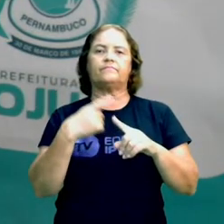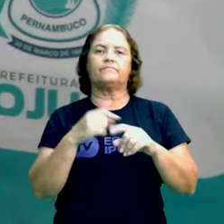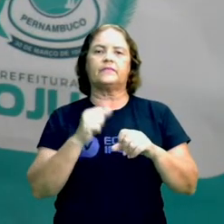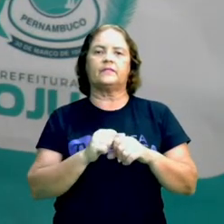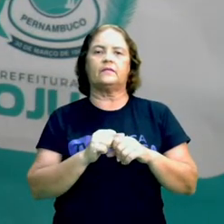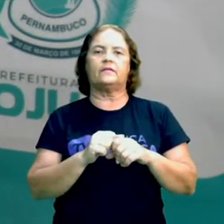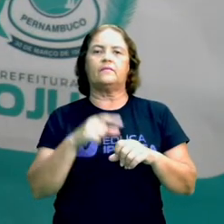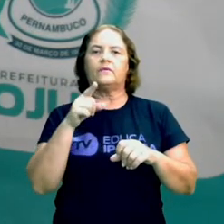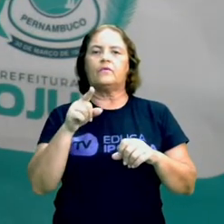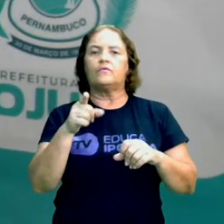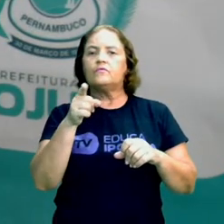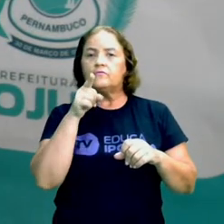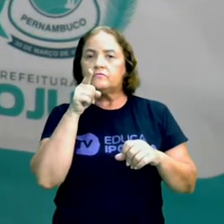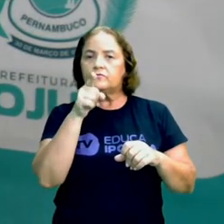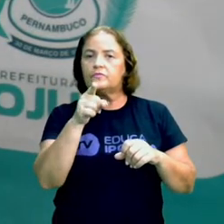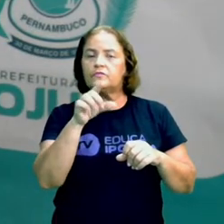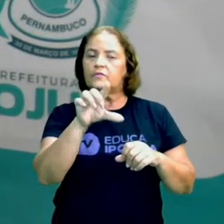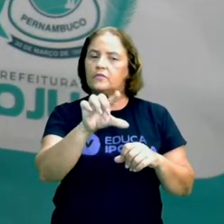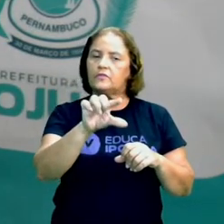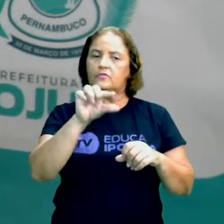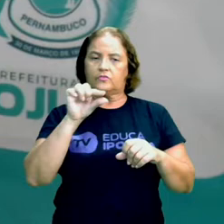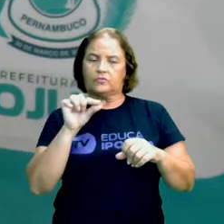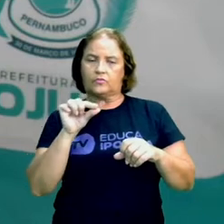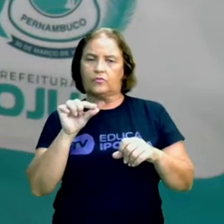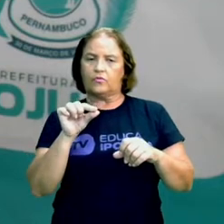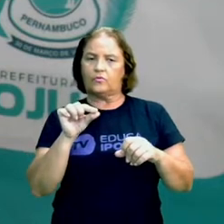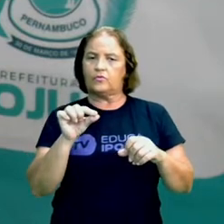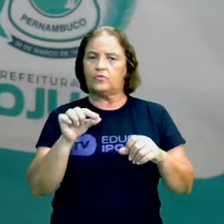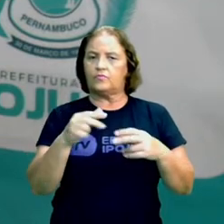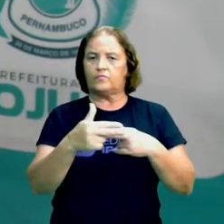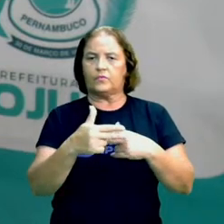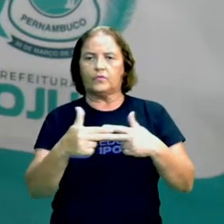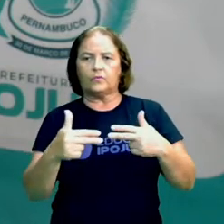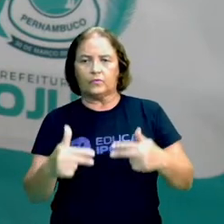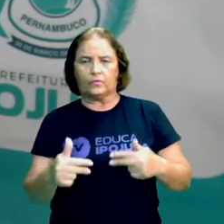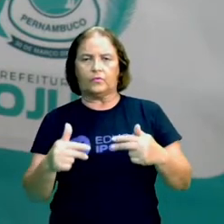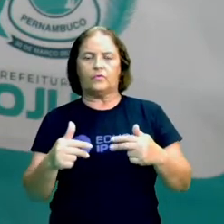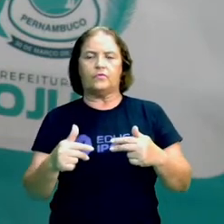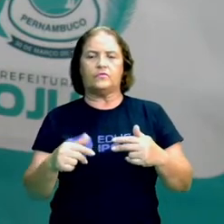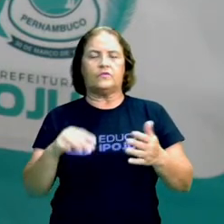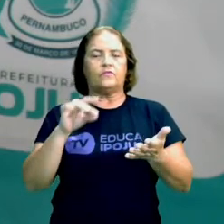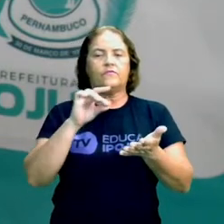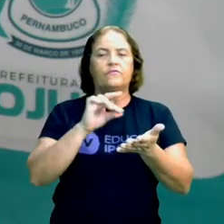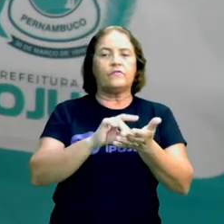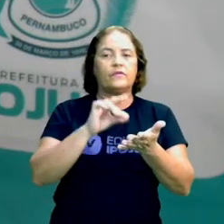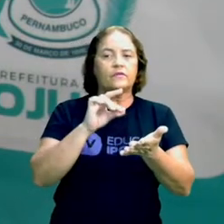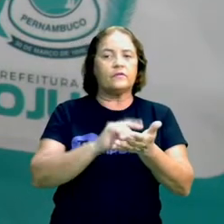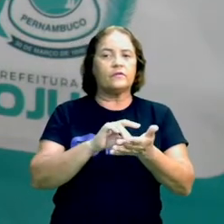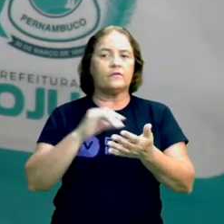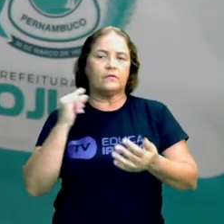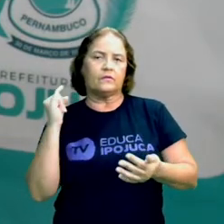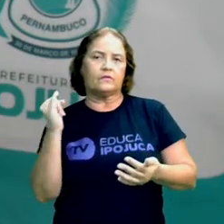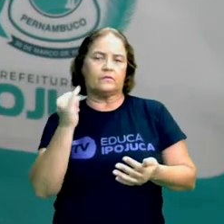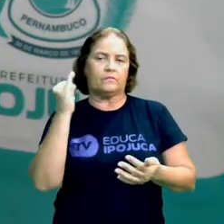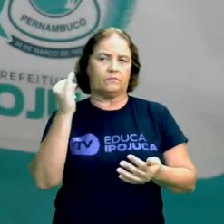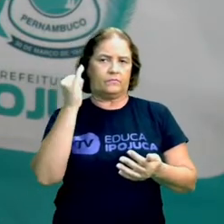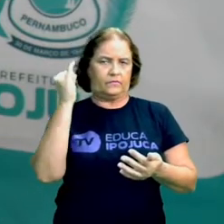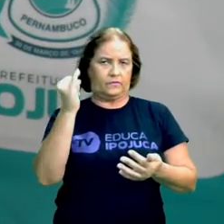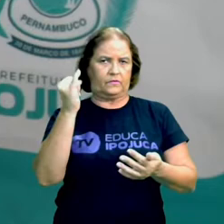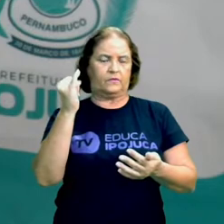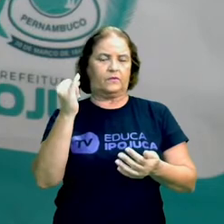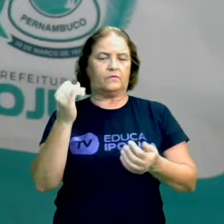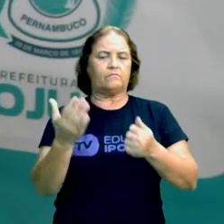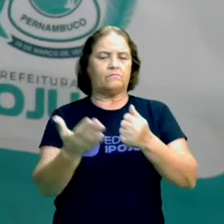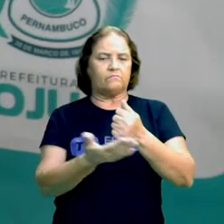quando você faz uma seleção de conteúdos que são verídicos, de conteúdos que são importantes, de conteúdos que têm